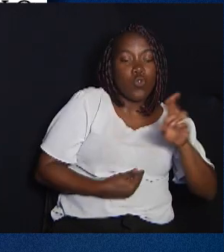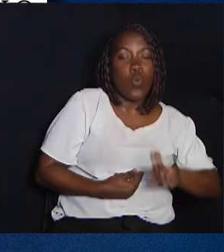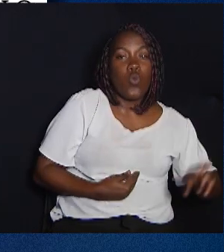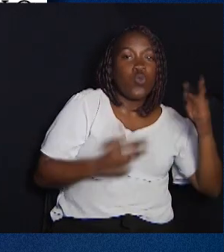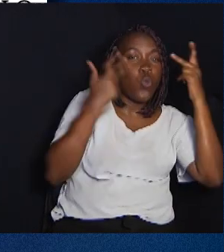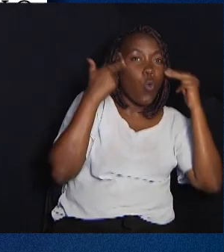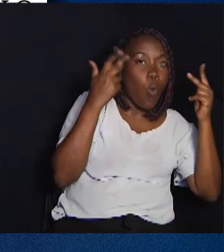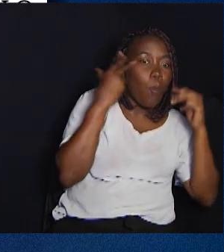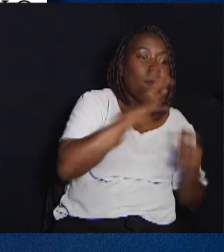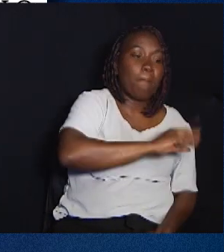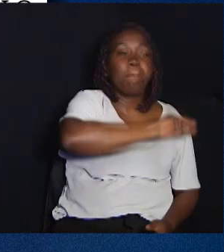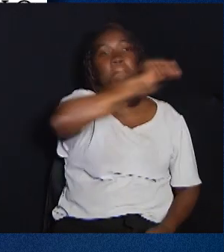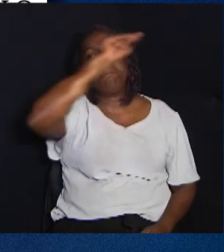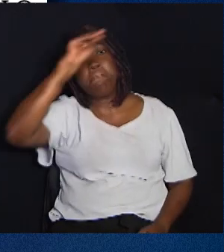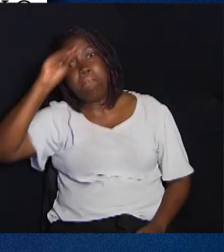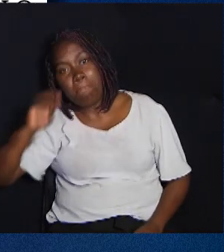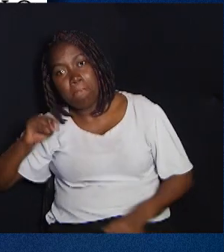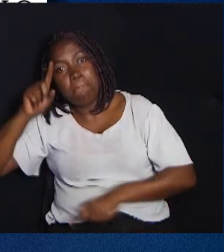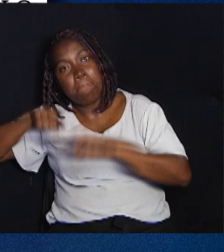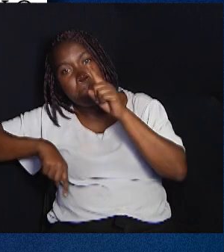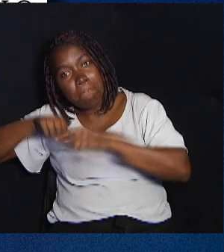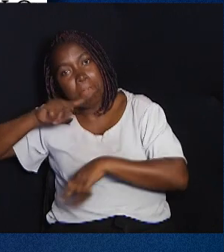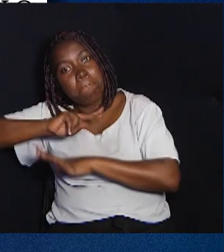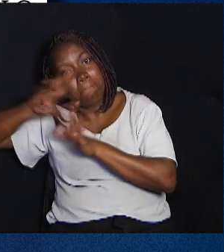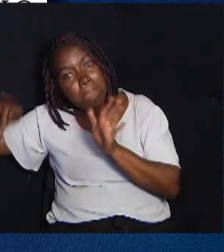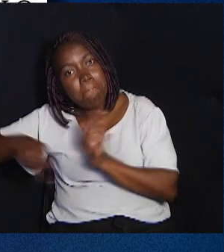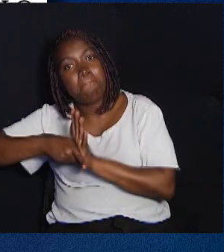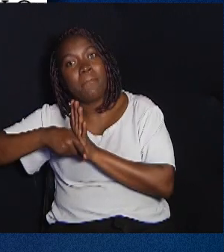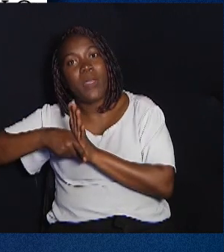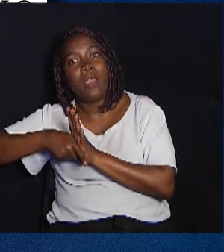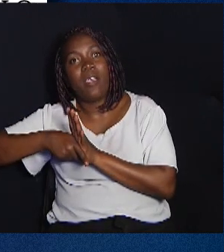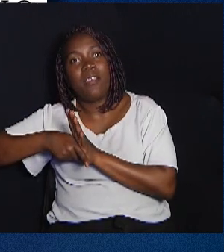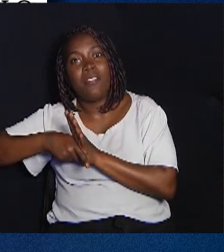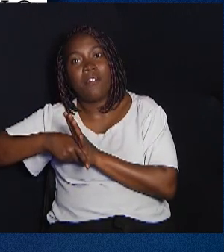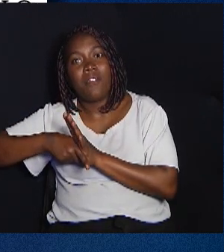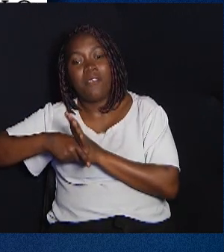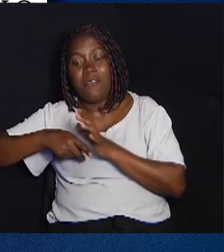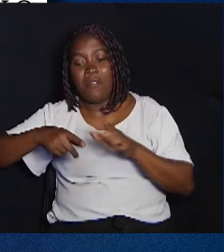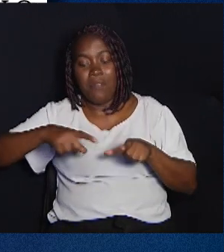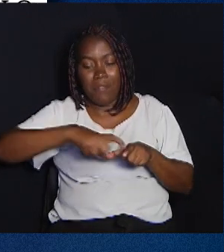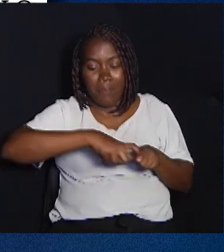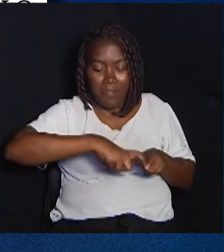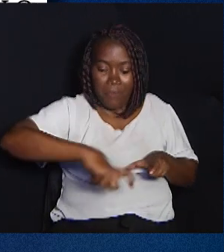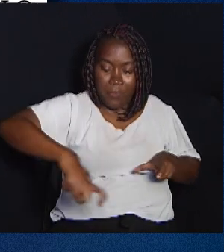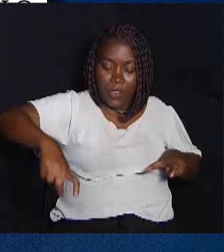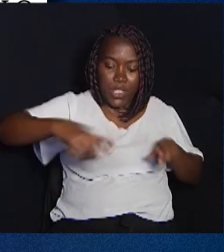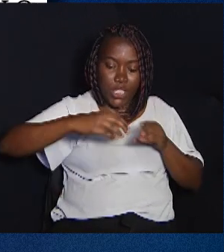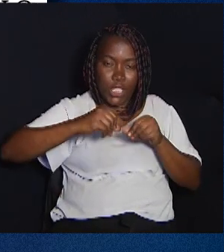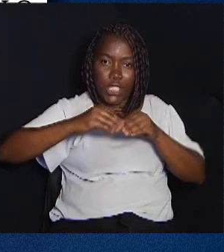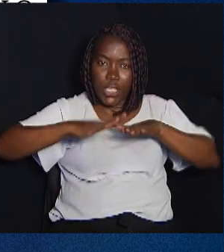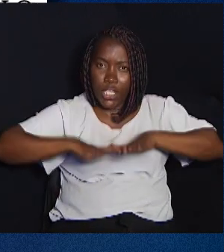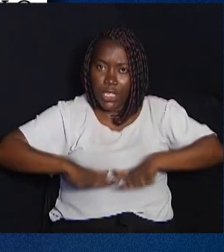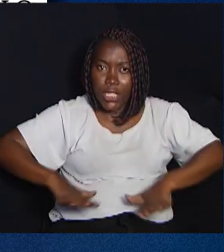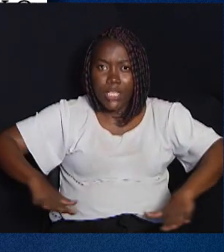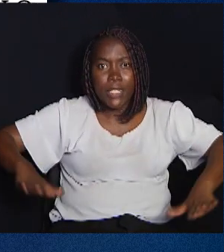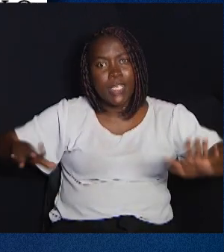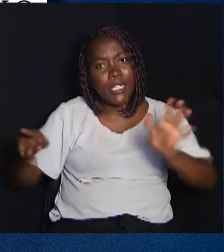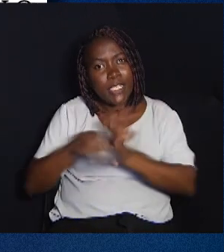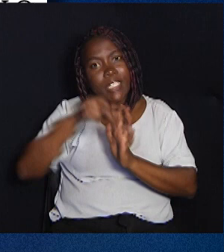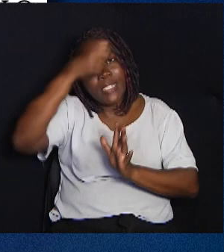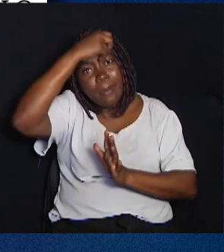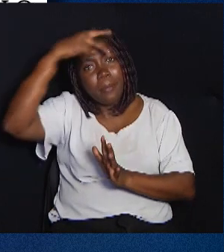uso comum do povo e transfere para de bens patrimoniais faixas de terreno de propriedade da Prefeitura de